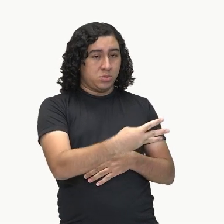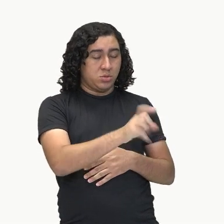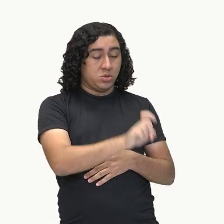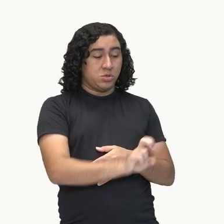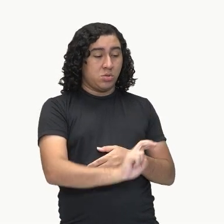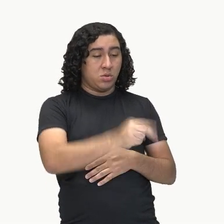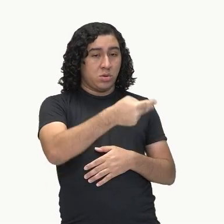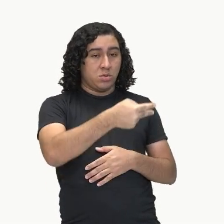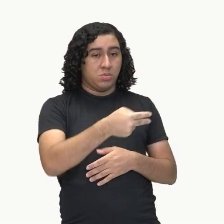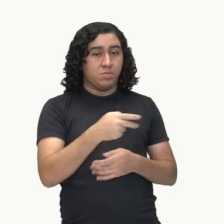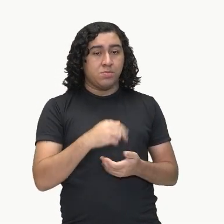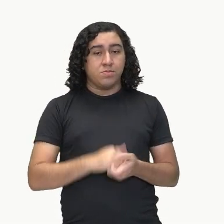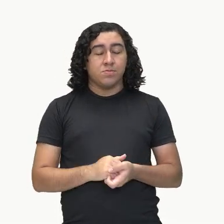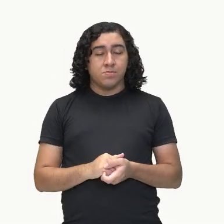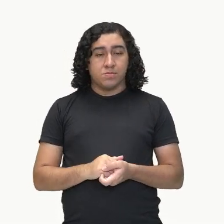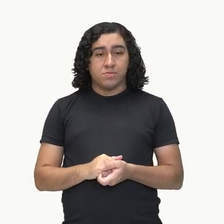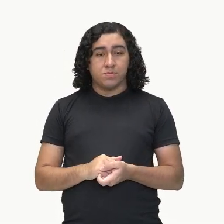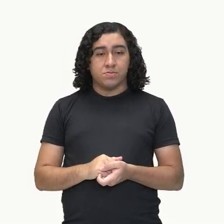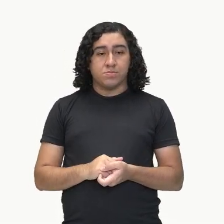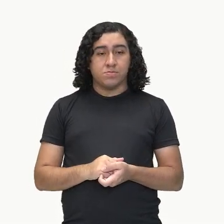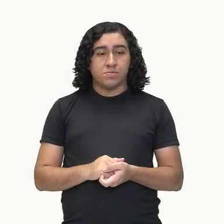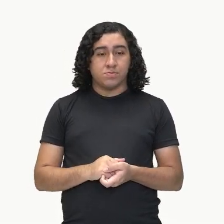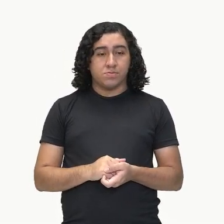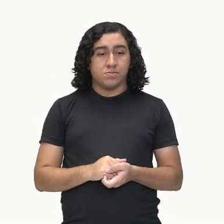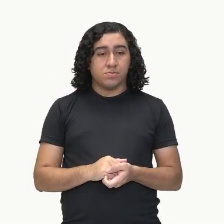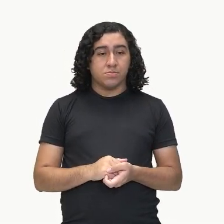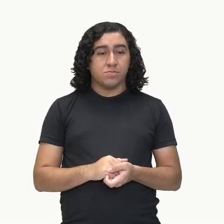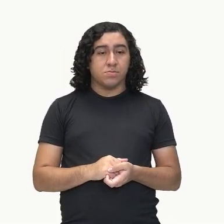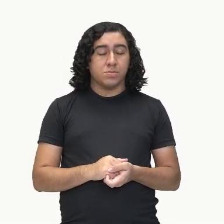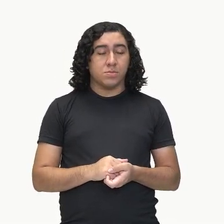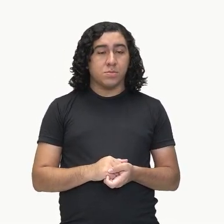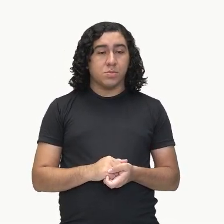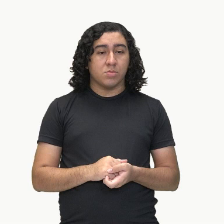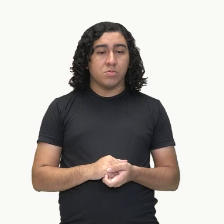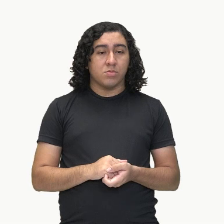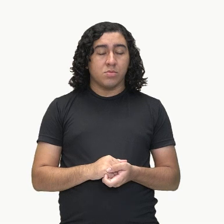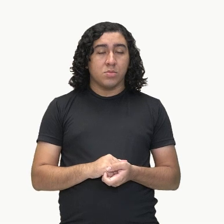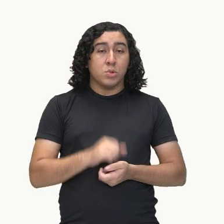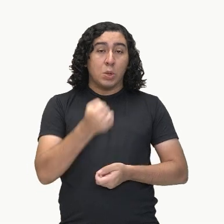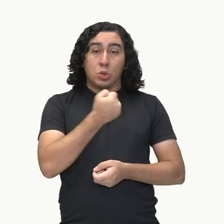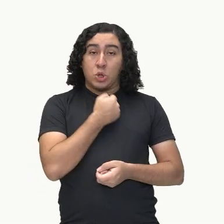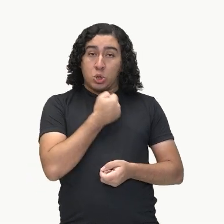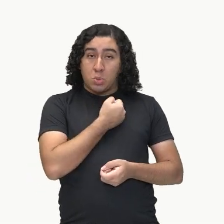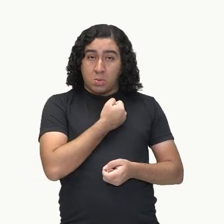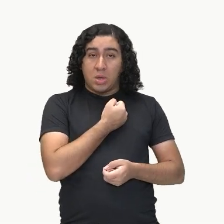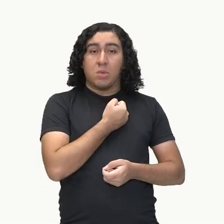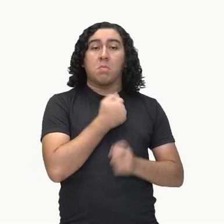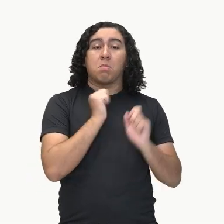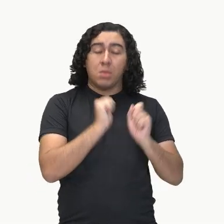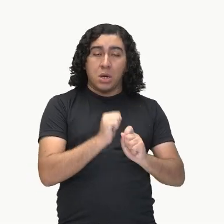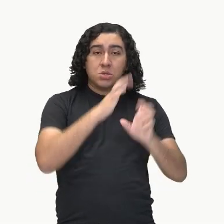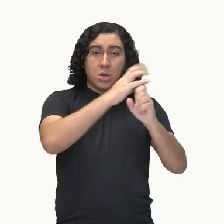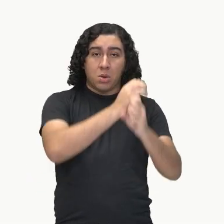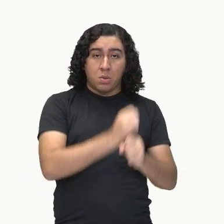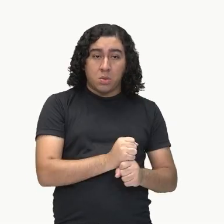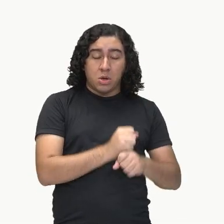3x ao quadrado. Trabalhe com os coeficientes e repita a parte